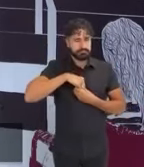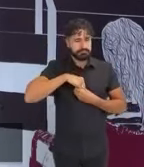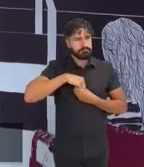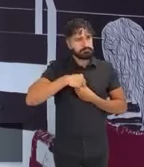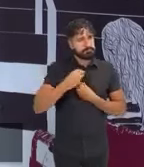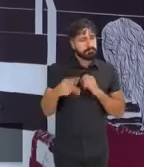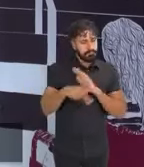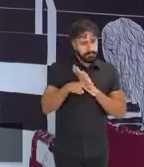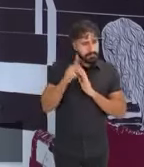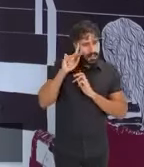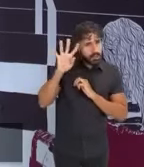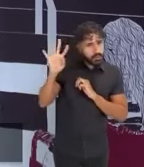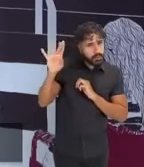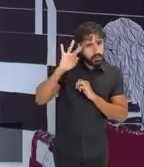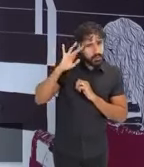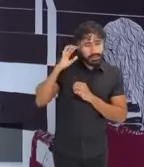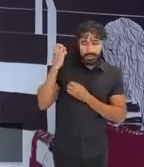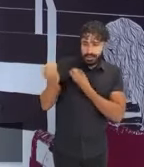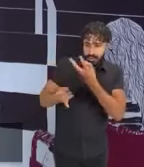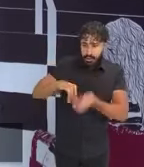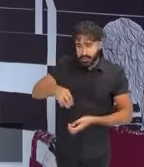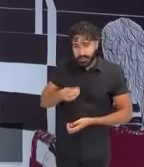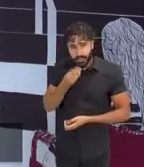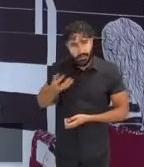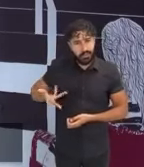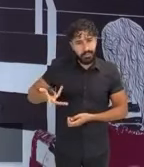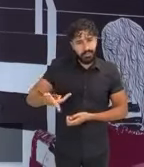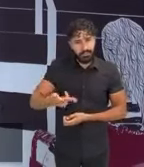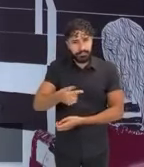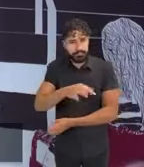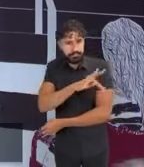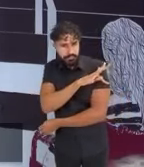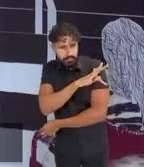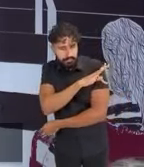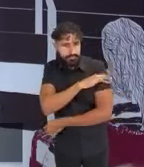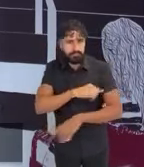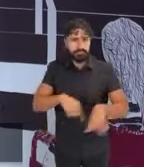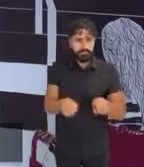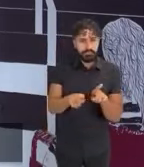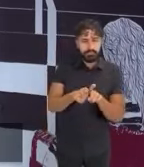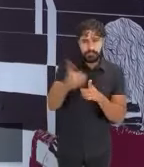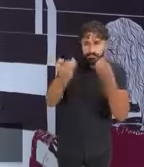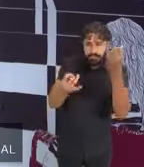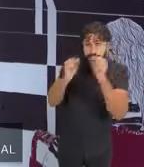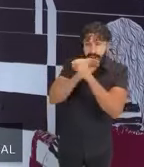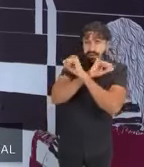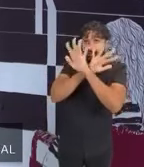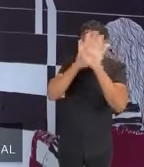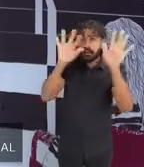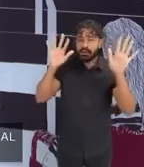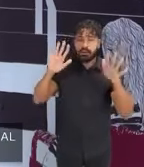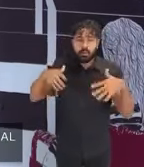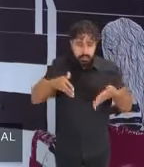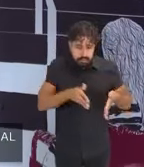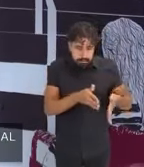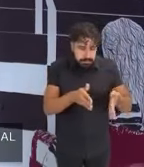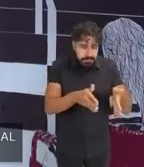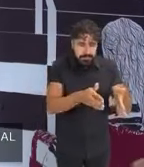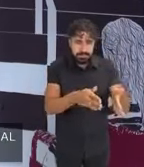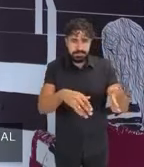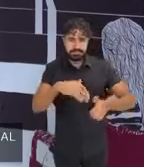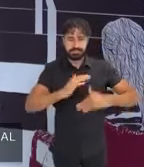e da universidade, oportunizar a qualidade técnica, qualificação técnica e um autoesclarecimento vocacional, que é parte do seu